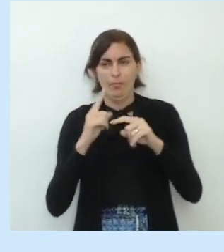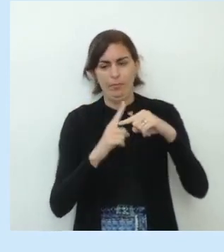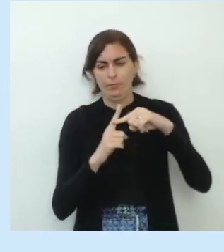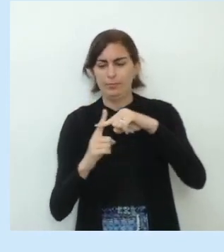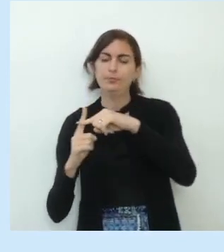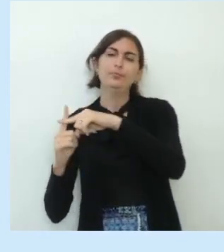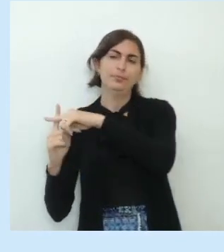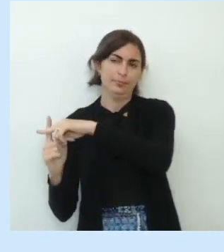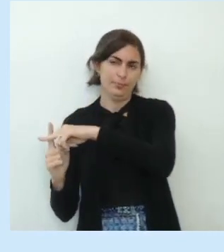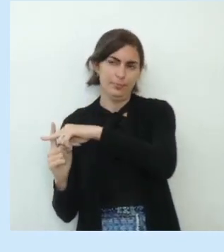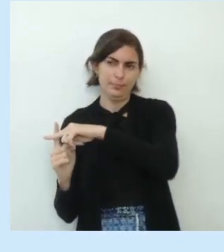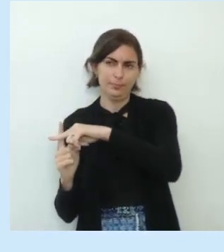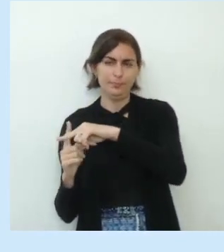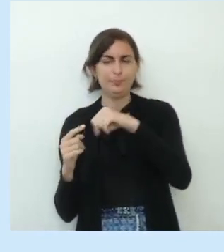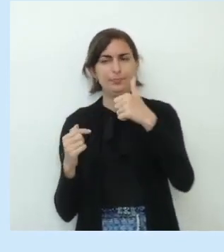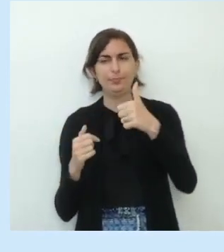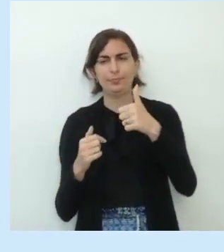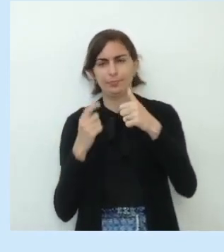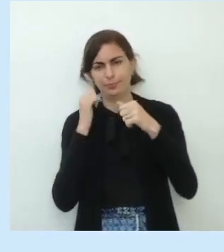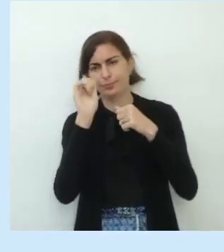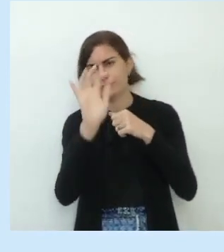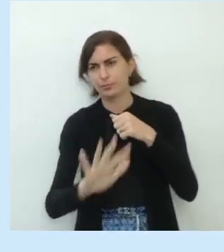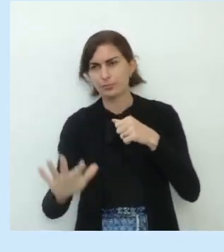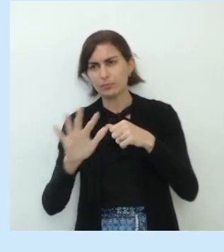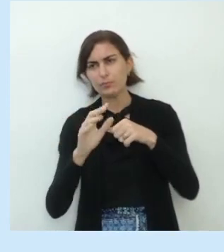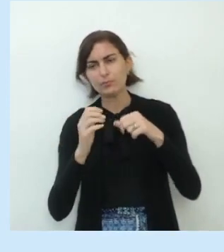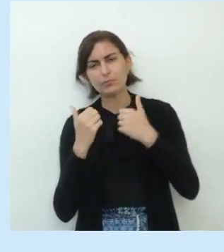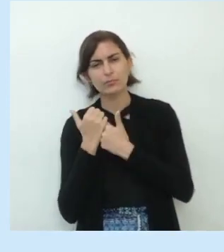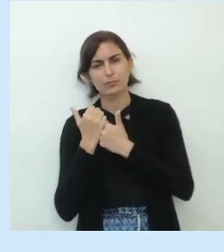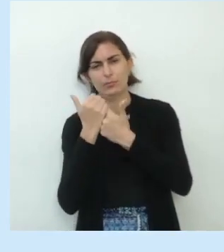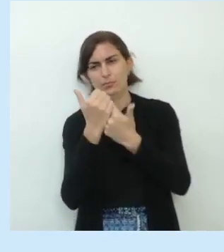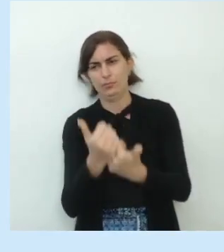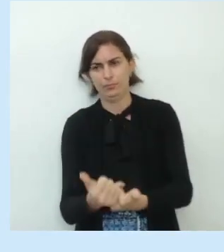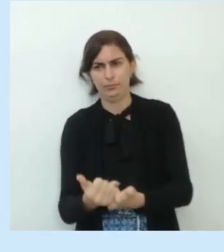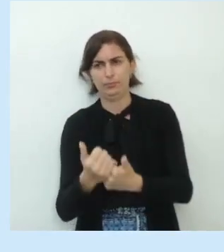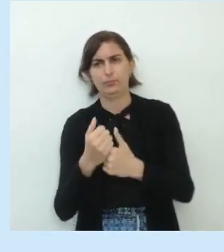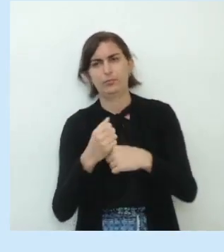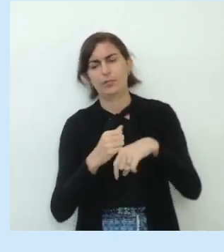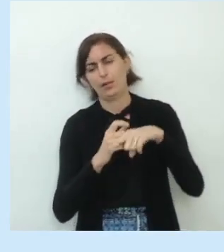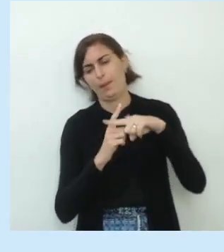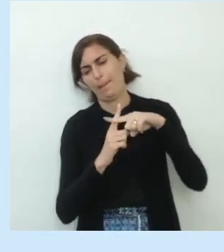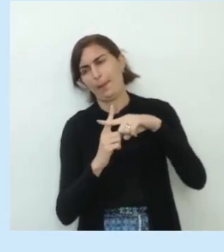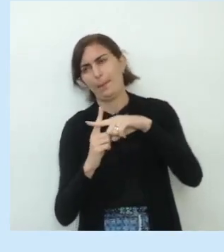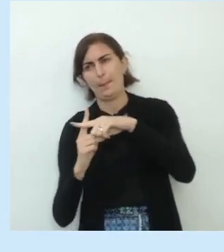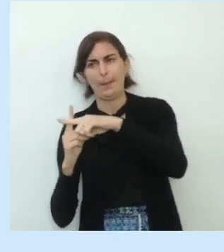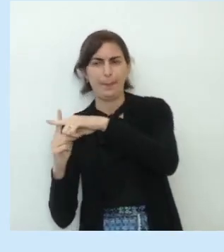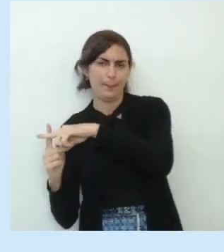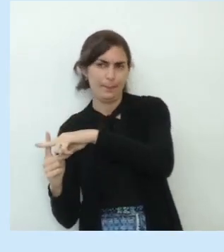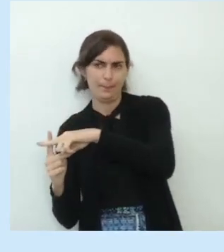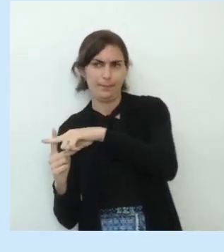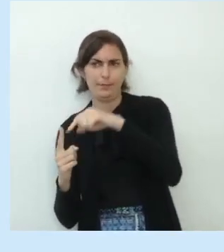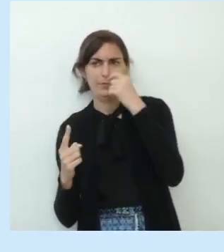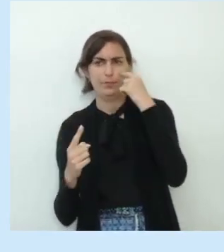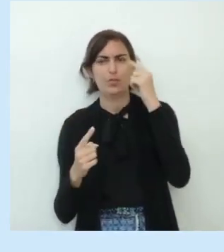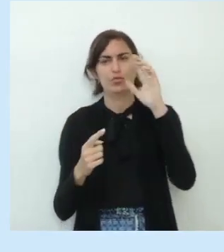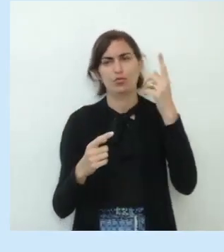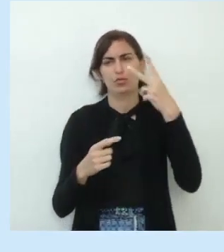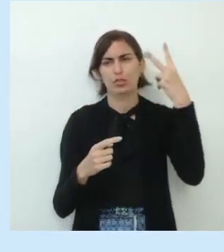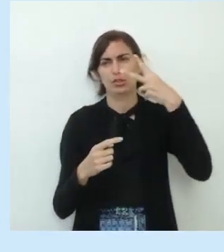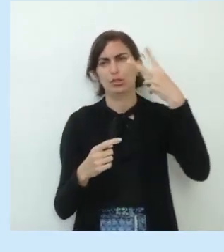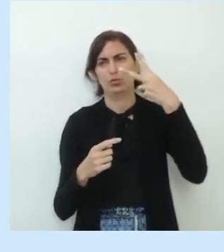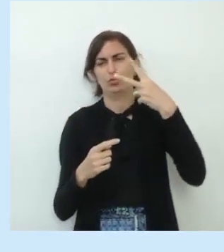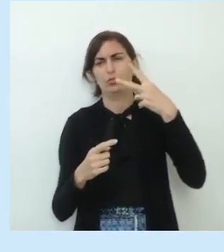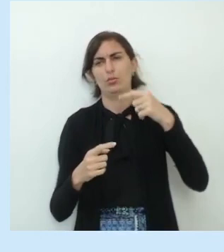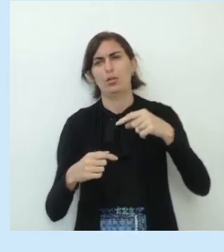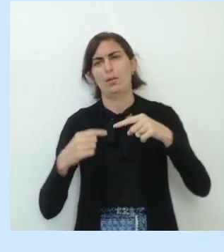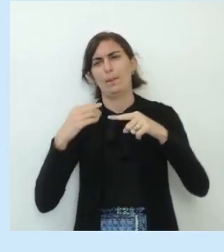né? Porque toda a imagem, toda a representação vai estar posta no lado positivo. Já o segundo